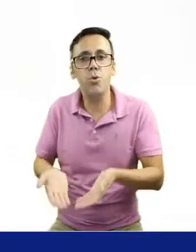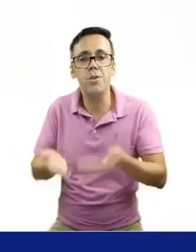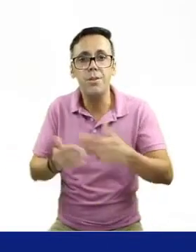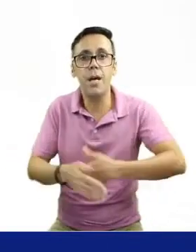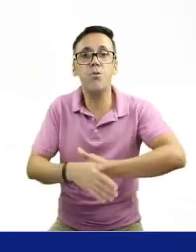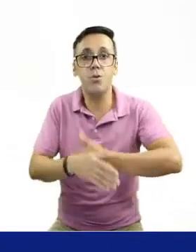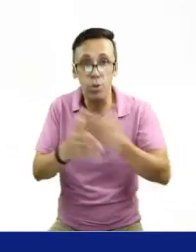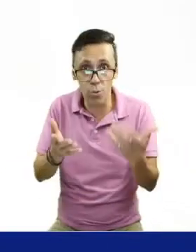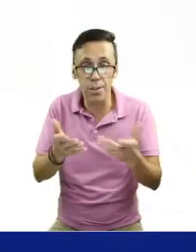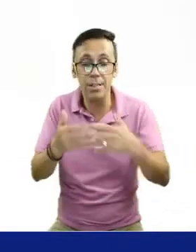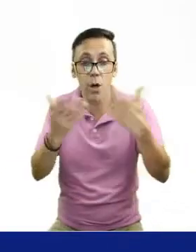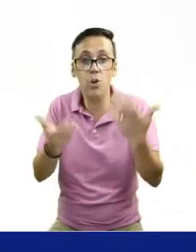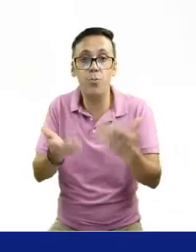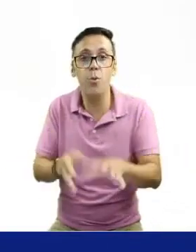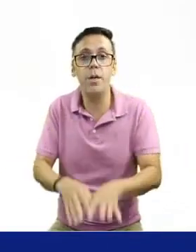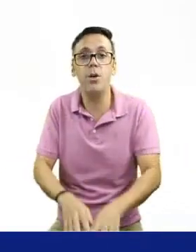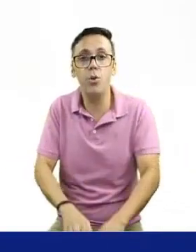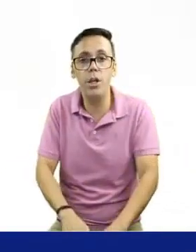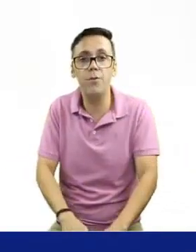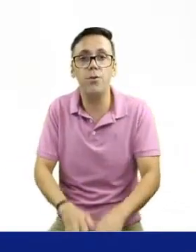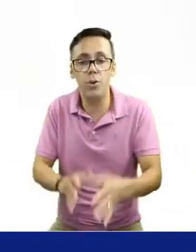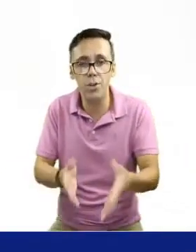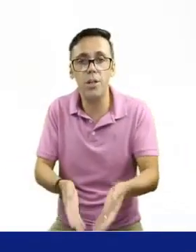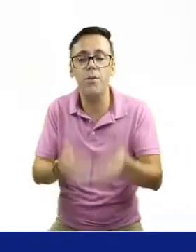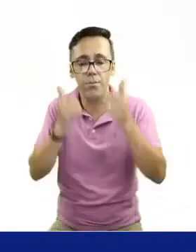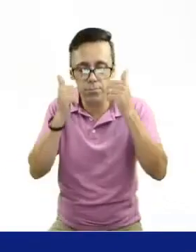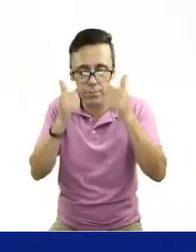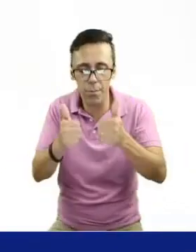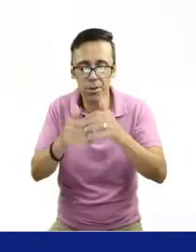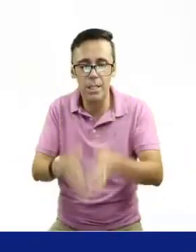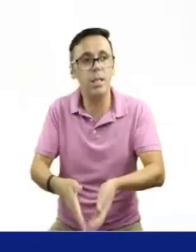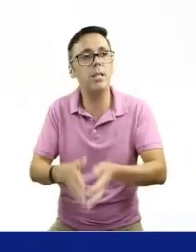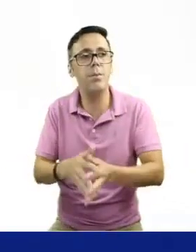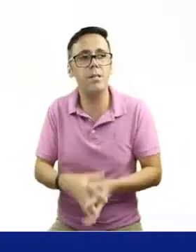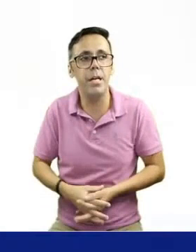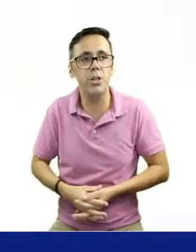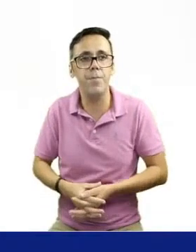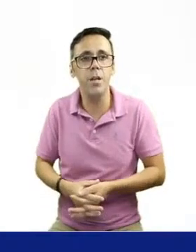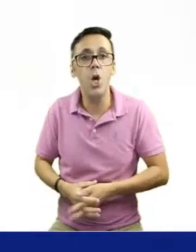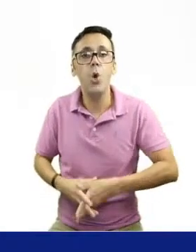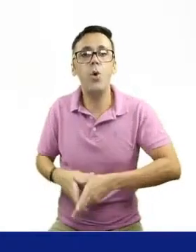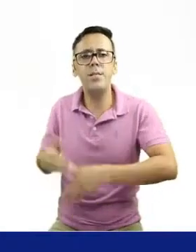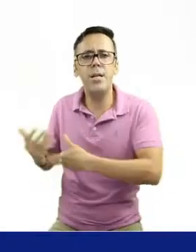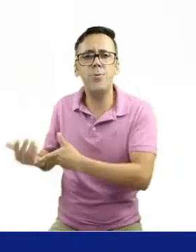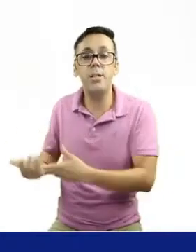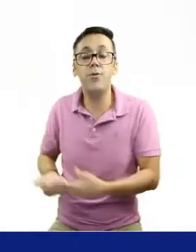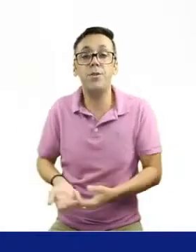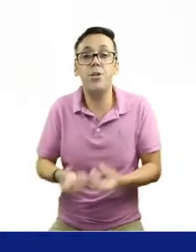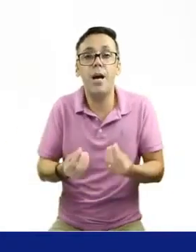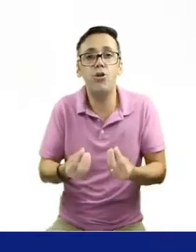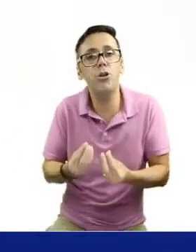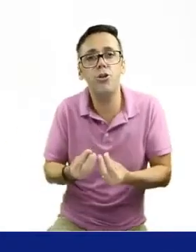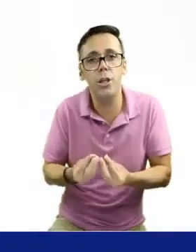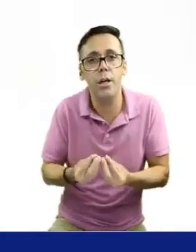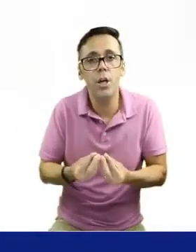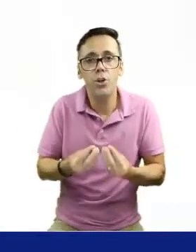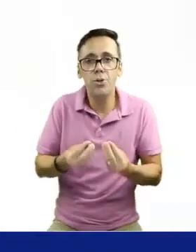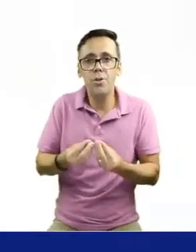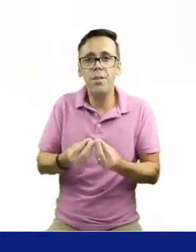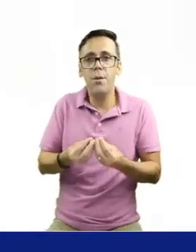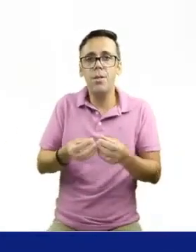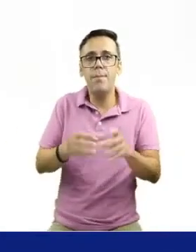temos o SUS temos SUS né saúde pública no livro nazismo temos aqui tá presente conhecimento específico vocês